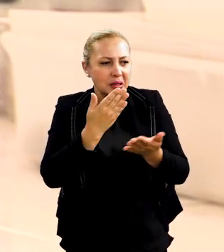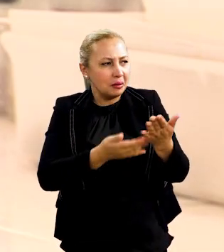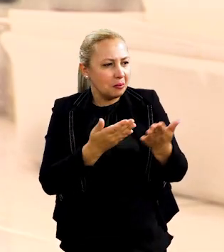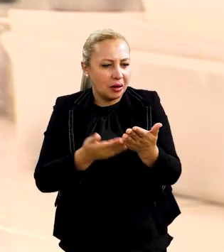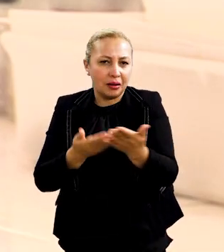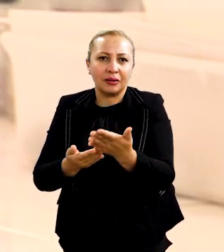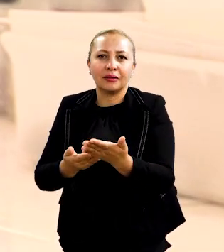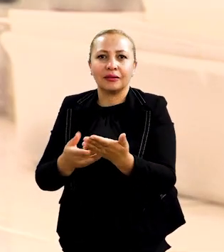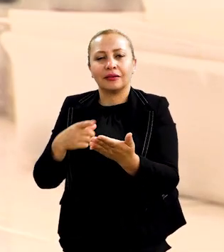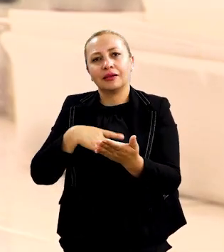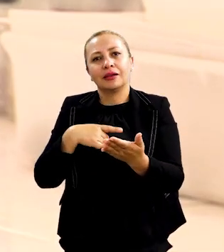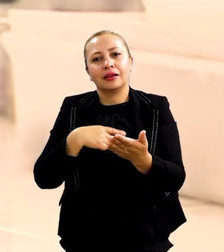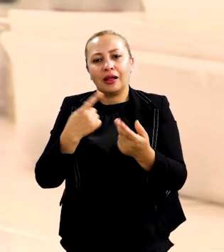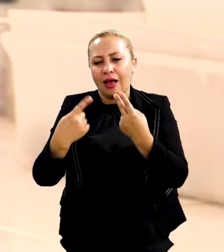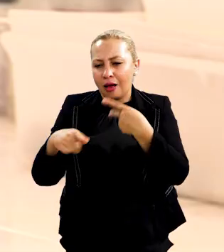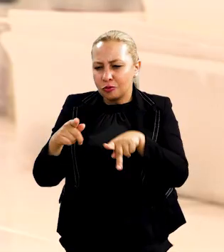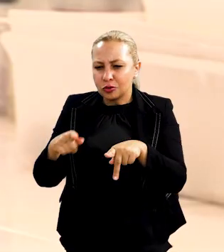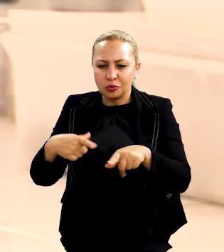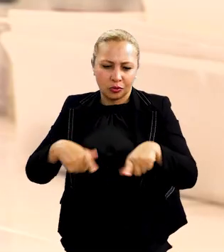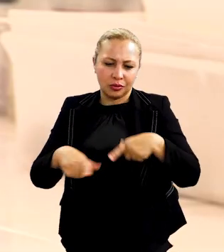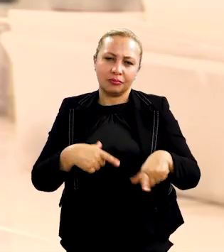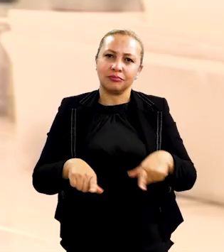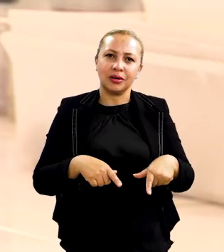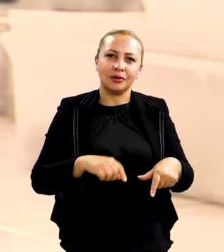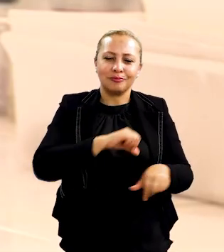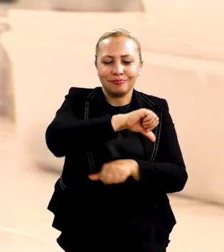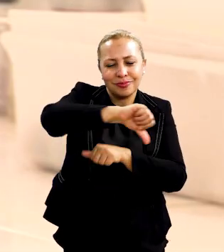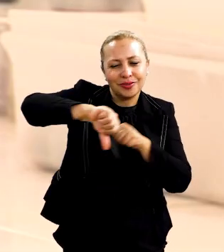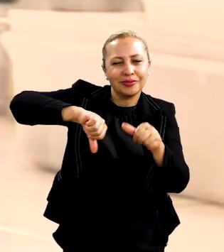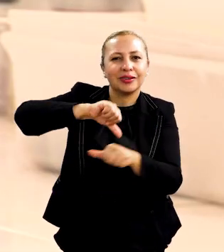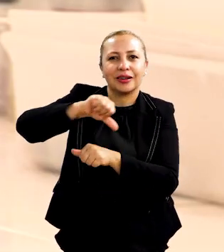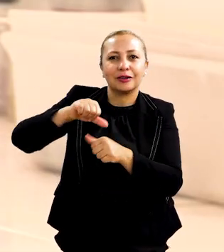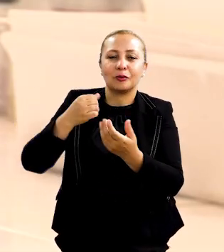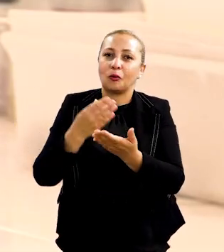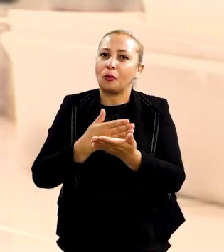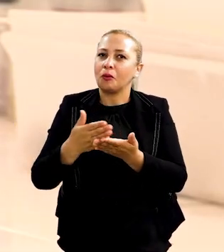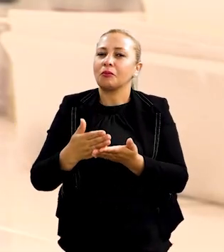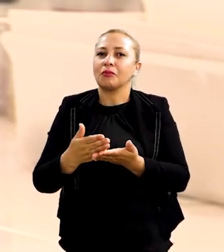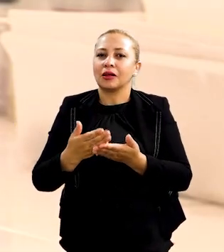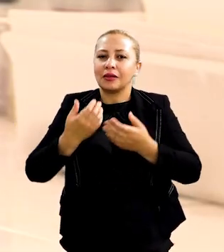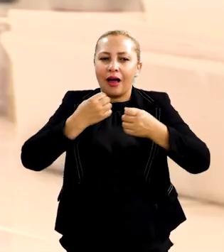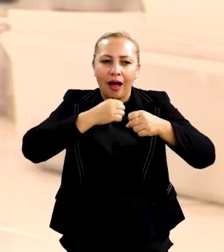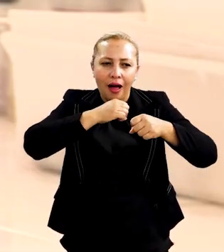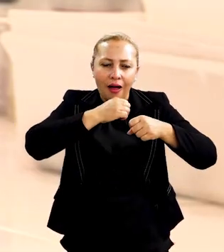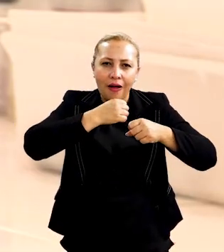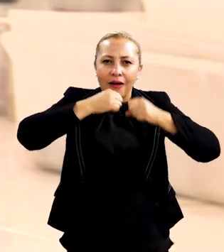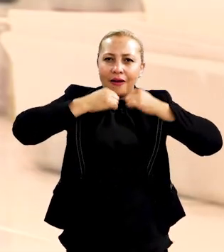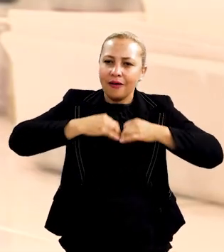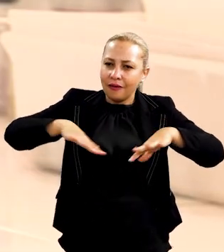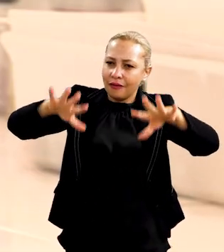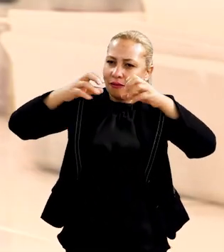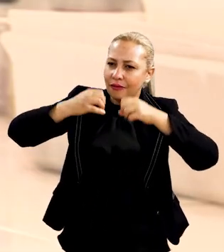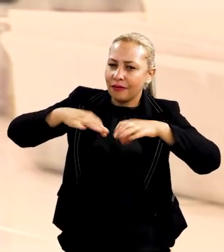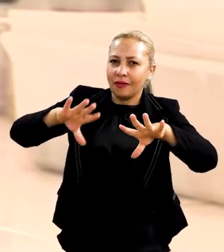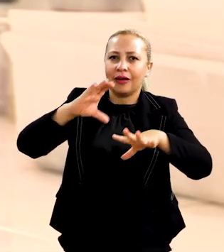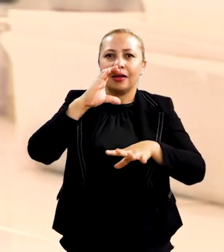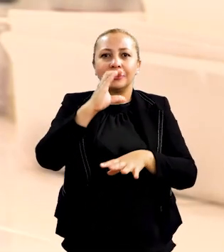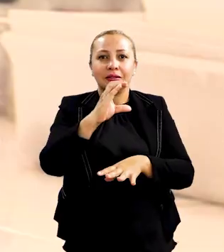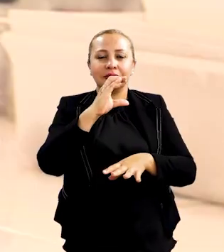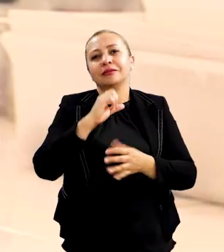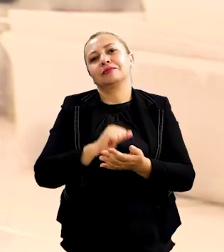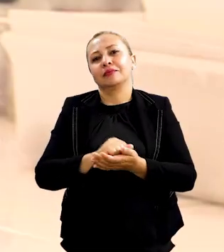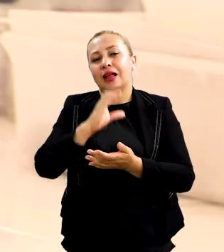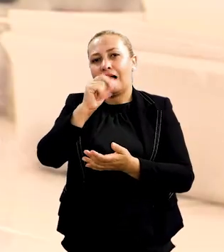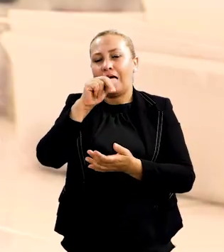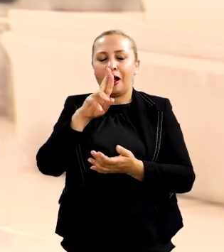degradados, quando eles têm a sua função alterada, eles passam a emitir quantidades de carbono. Então, eles